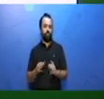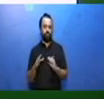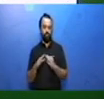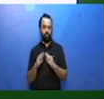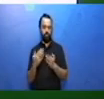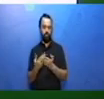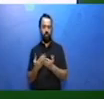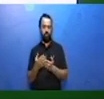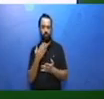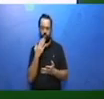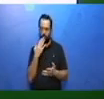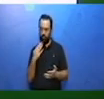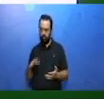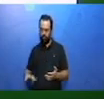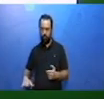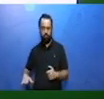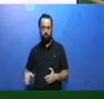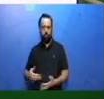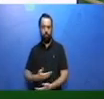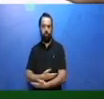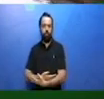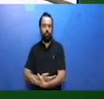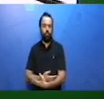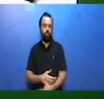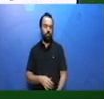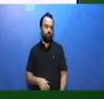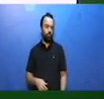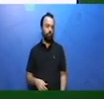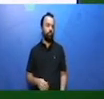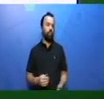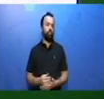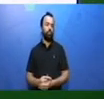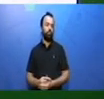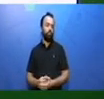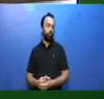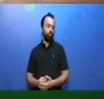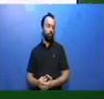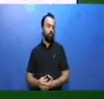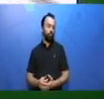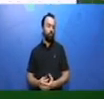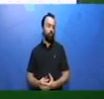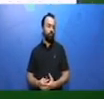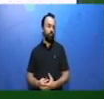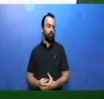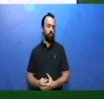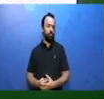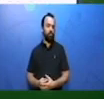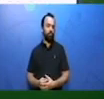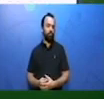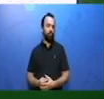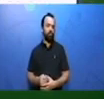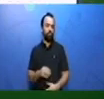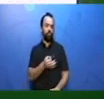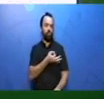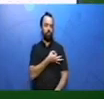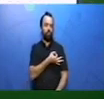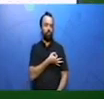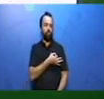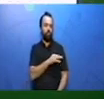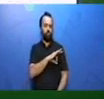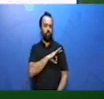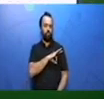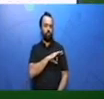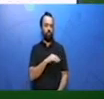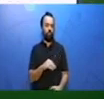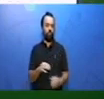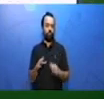as crianças pequenas estudam e ficam quando os pais vão trabalhar, ao lado da escola. Posto policial, local